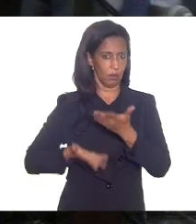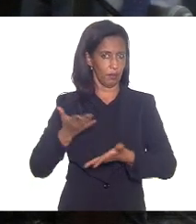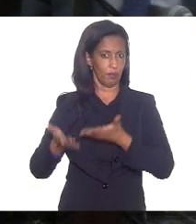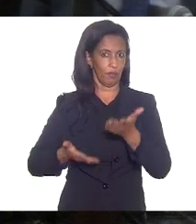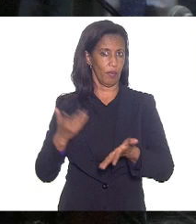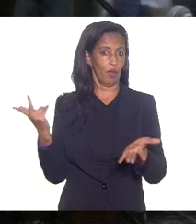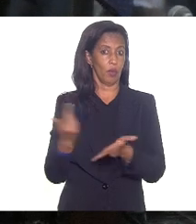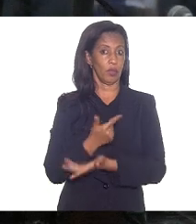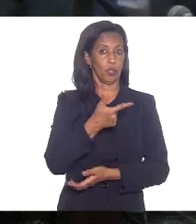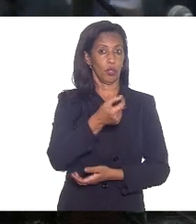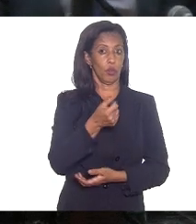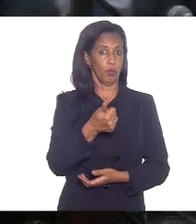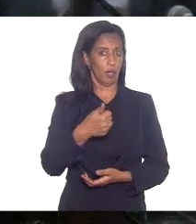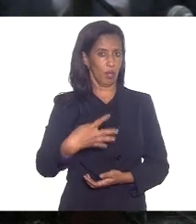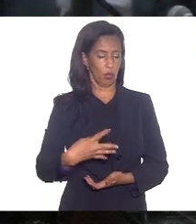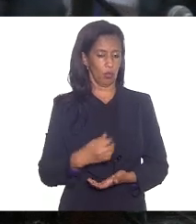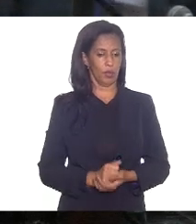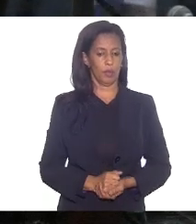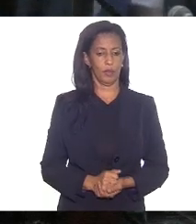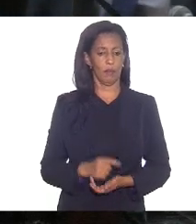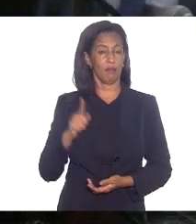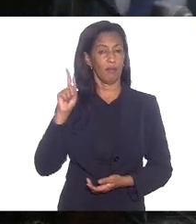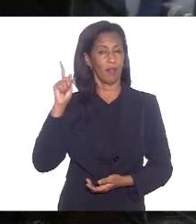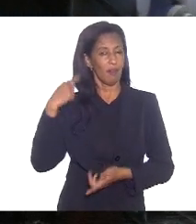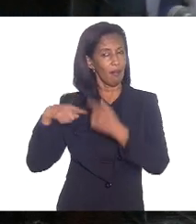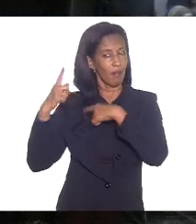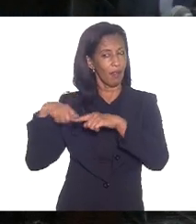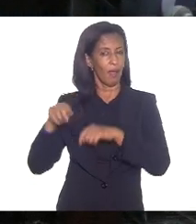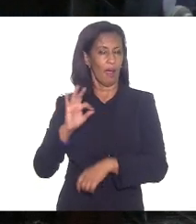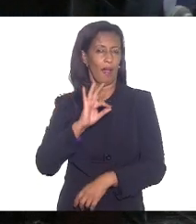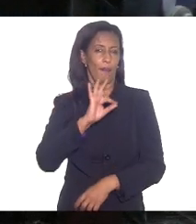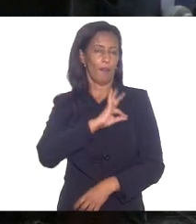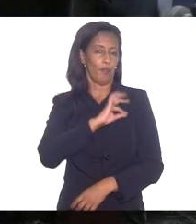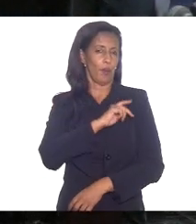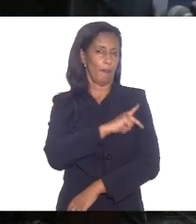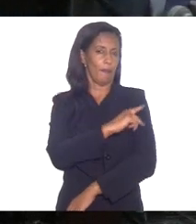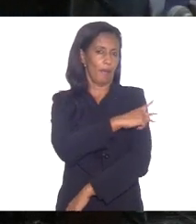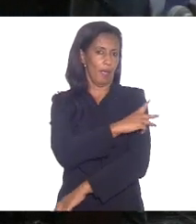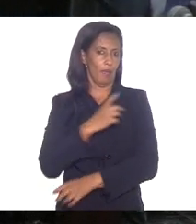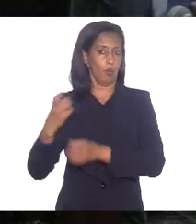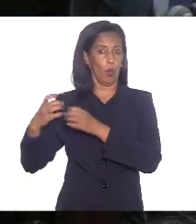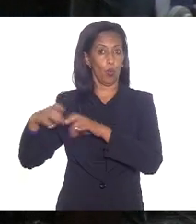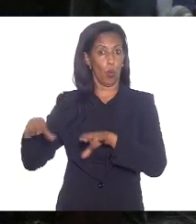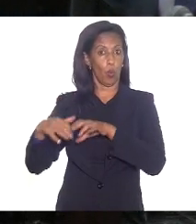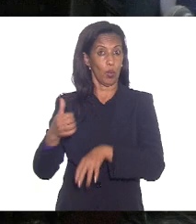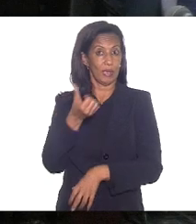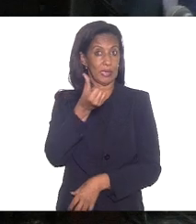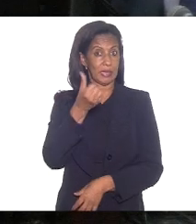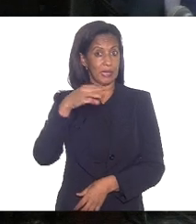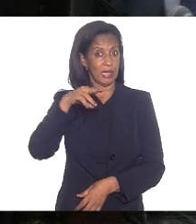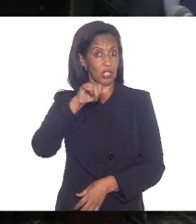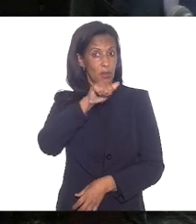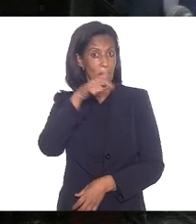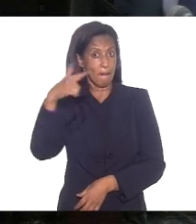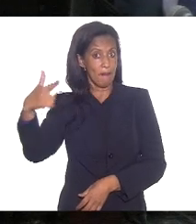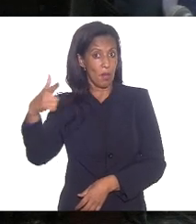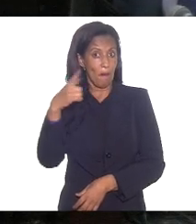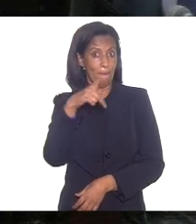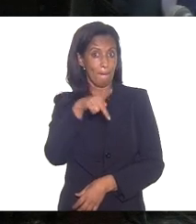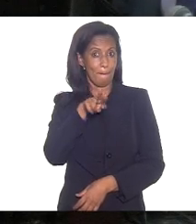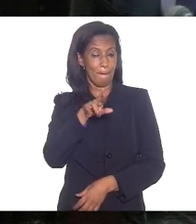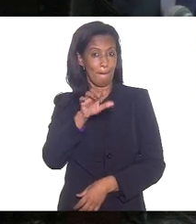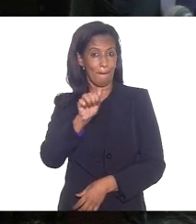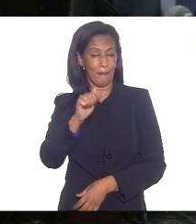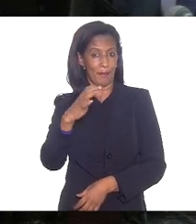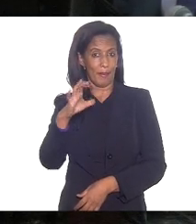em 2014. Sim. E naquela ocasião, a Polícia Militar abriu um concurso para 6 mil praças da